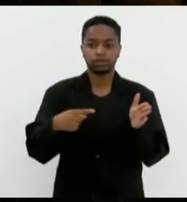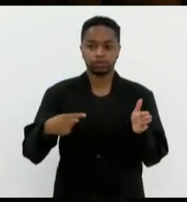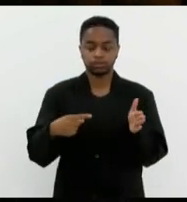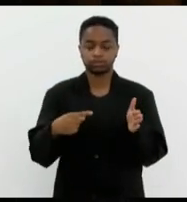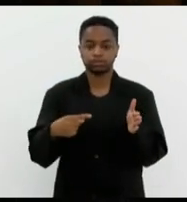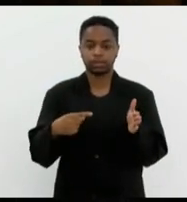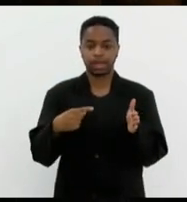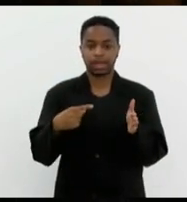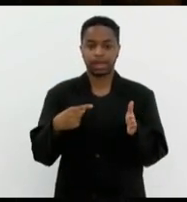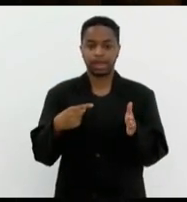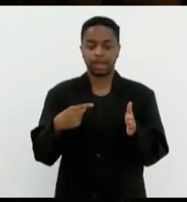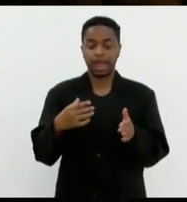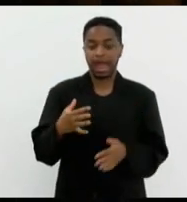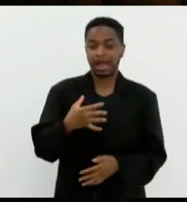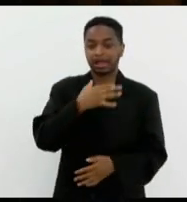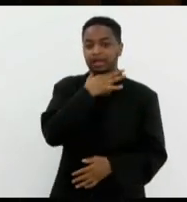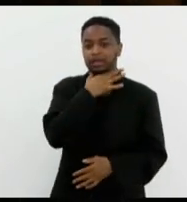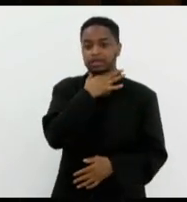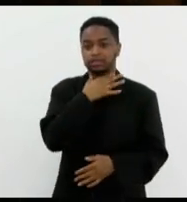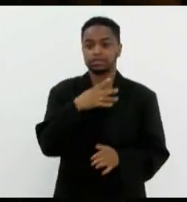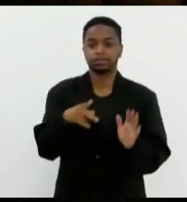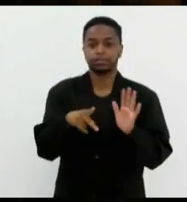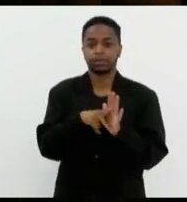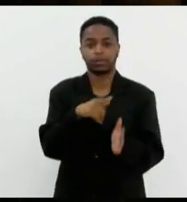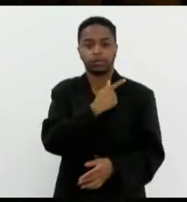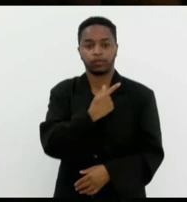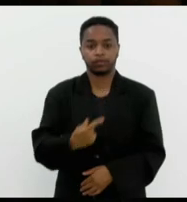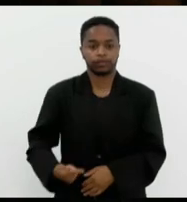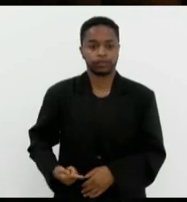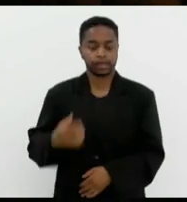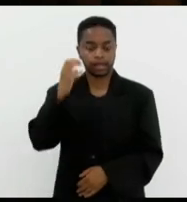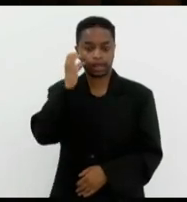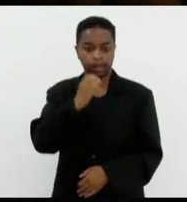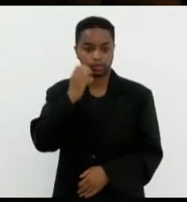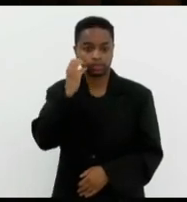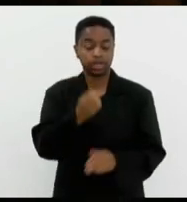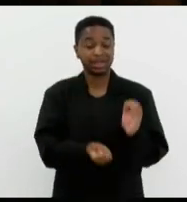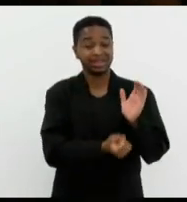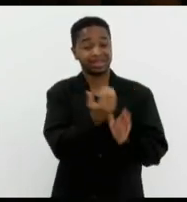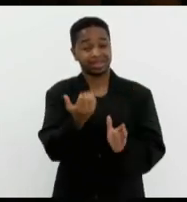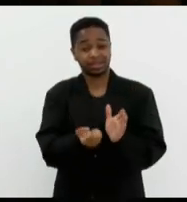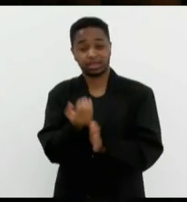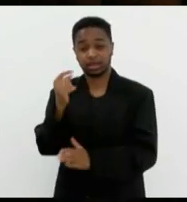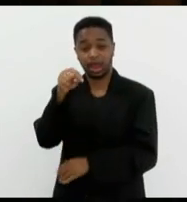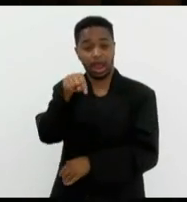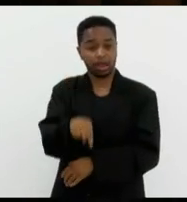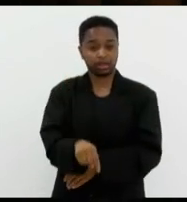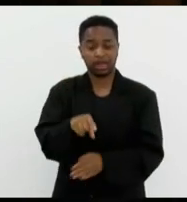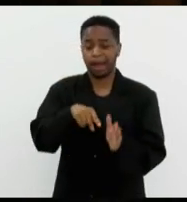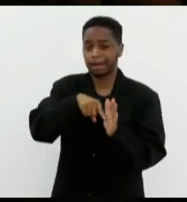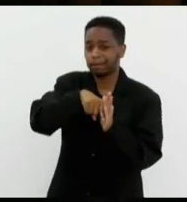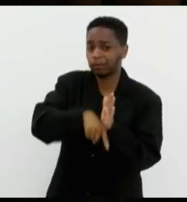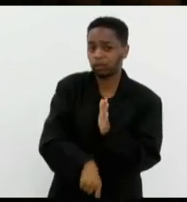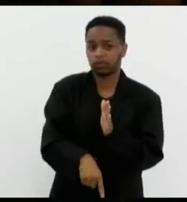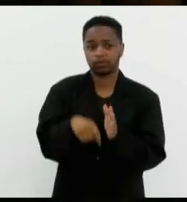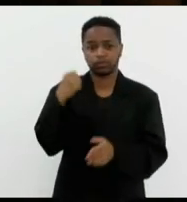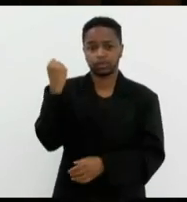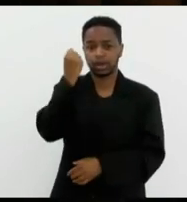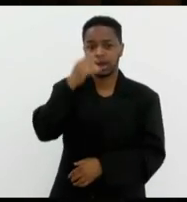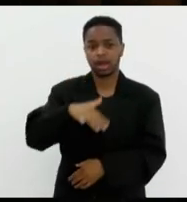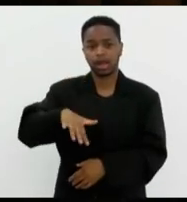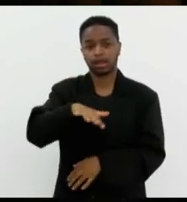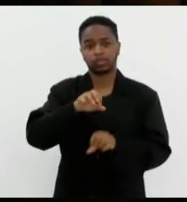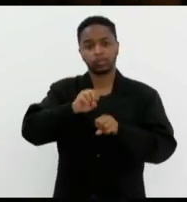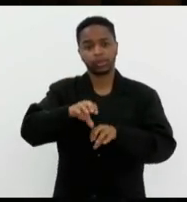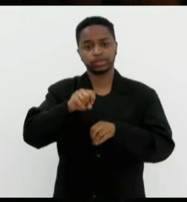a crise que o governo Cláudio Castro está produzindo, reproduzindo, aprofundando na educação